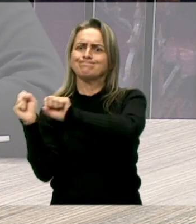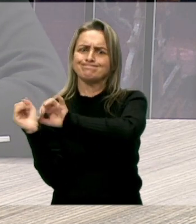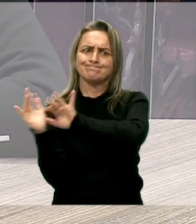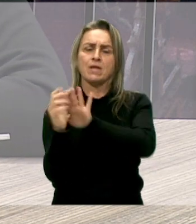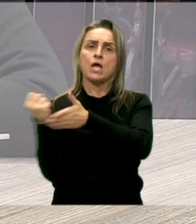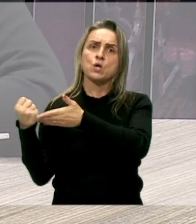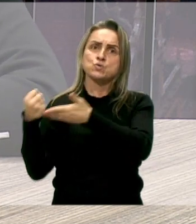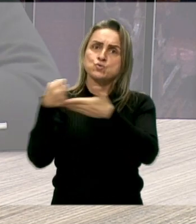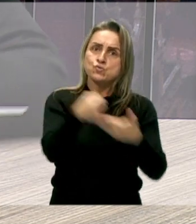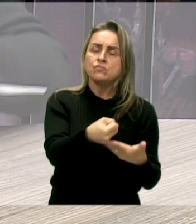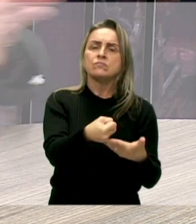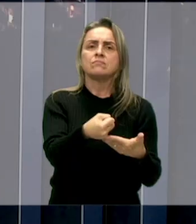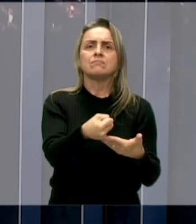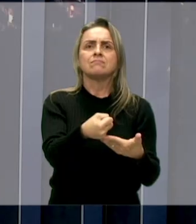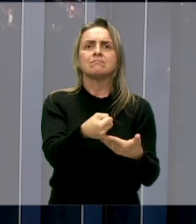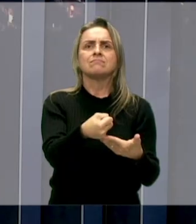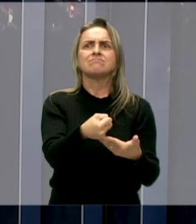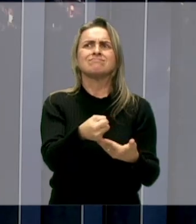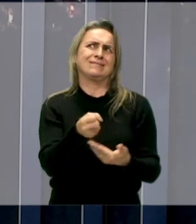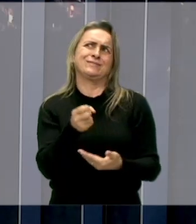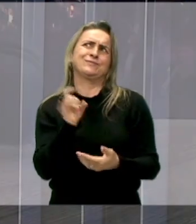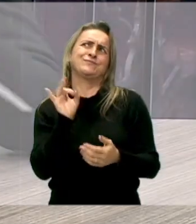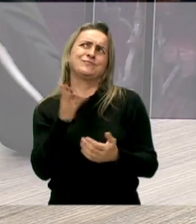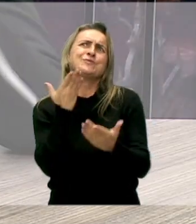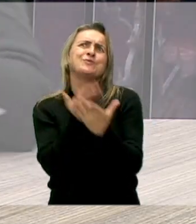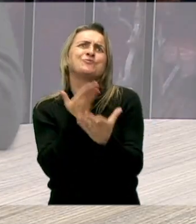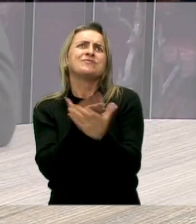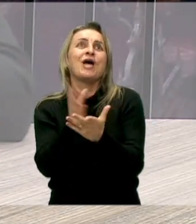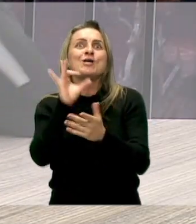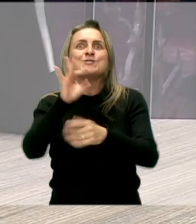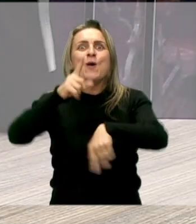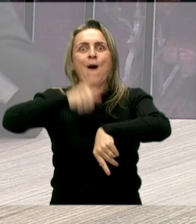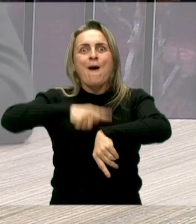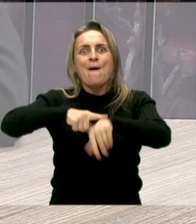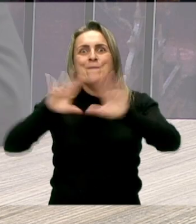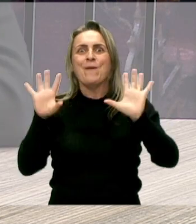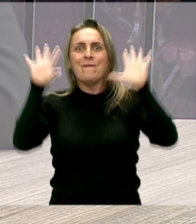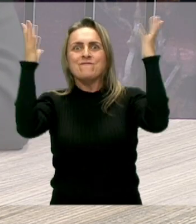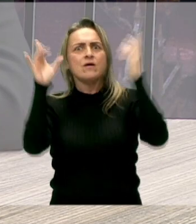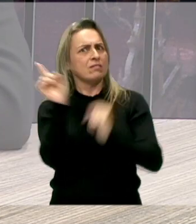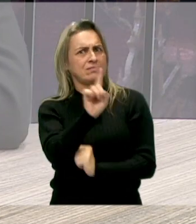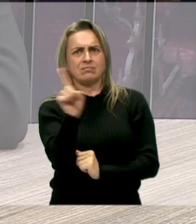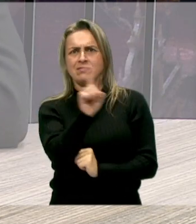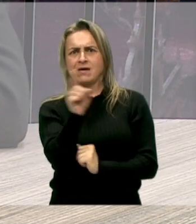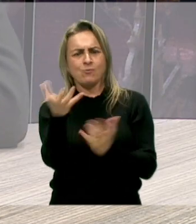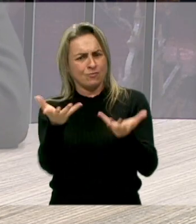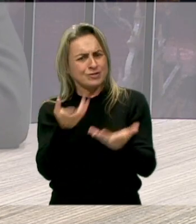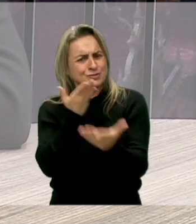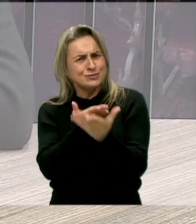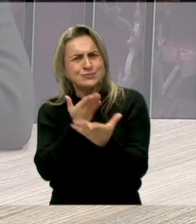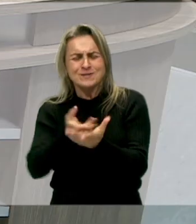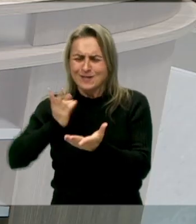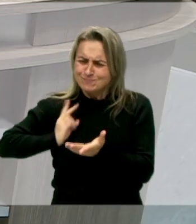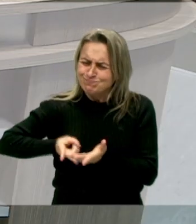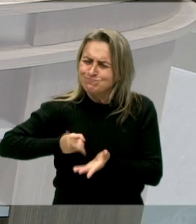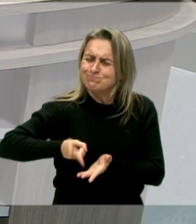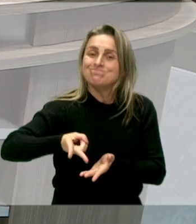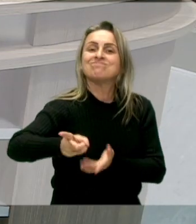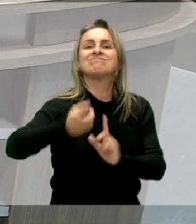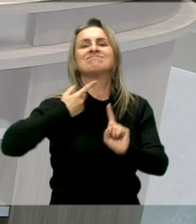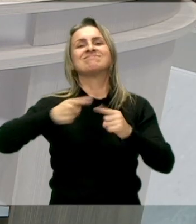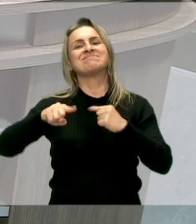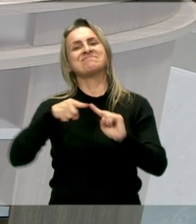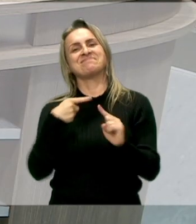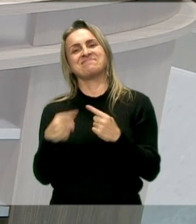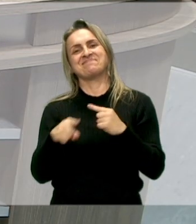do festival? A gente quer festival sempre, né? A gente quer um local para a gente estudar, crescer, desenvolver, e eu penso que